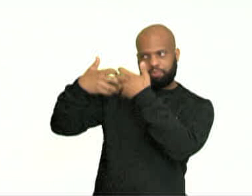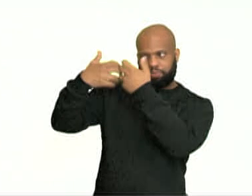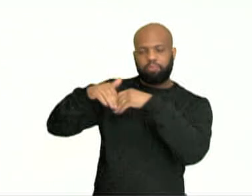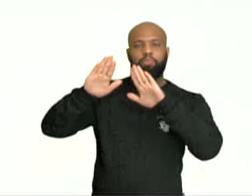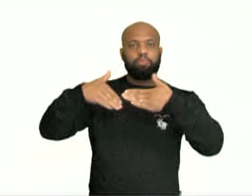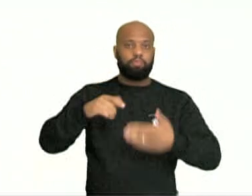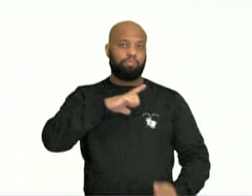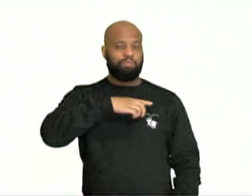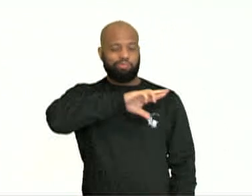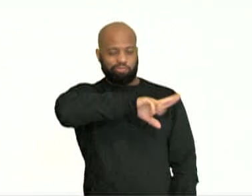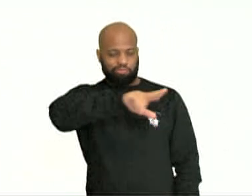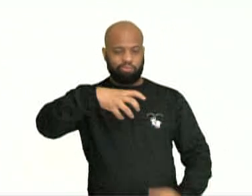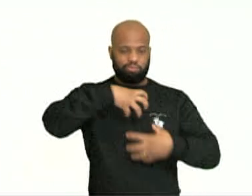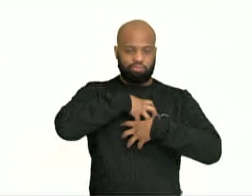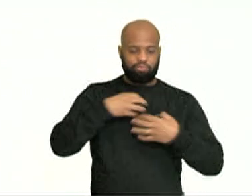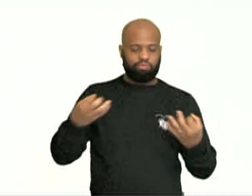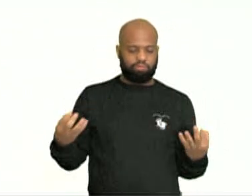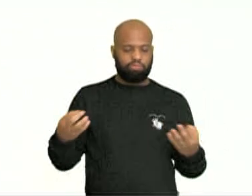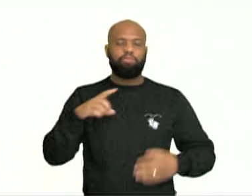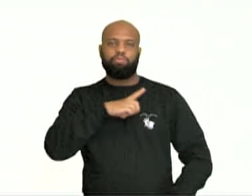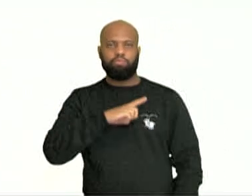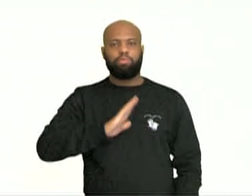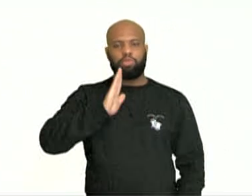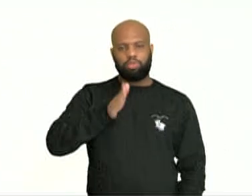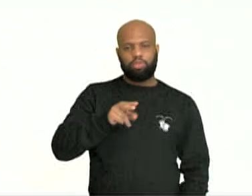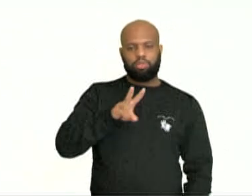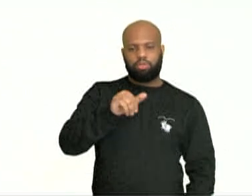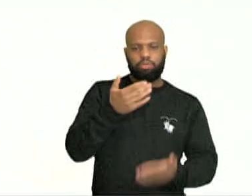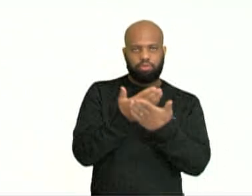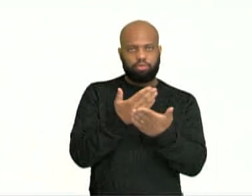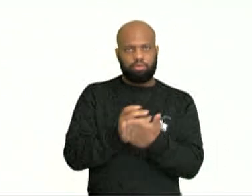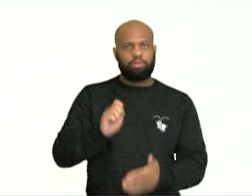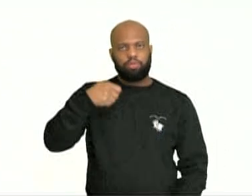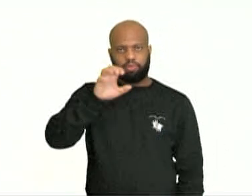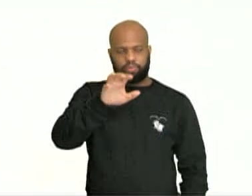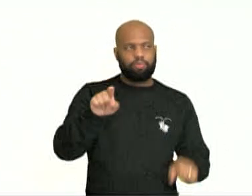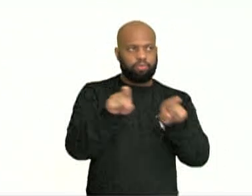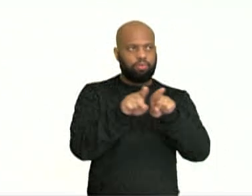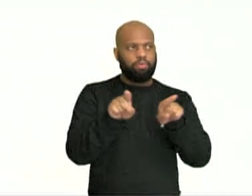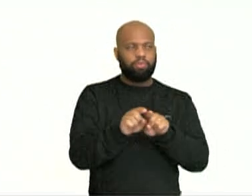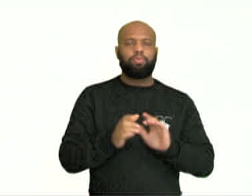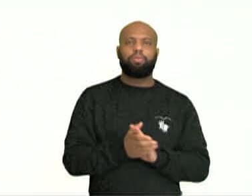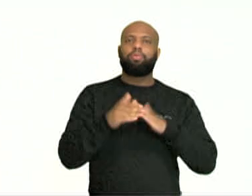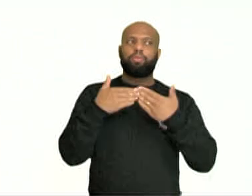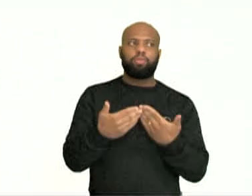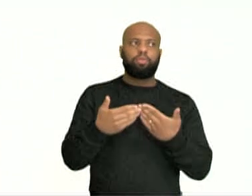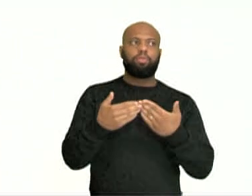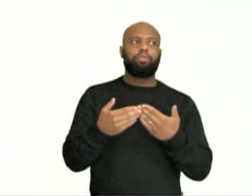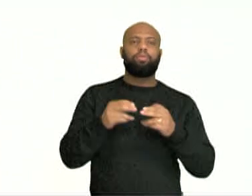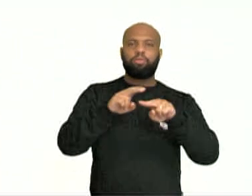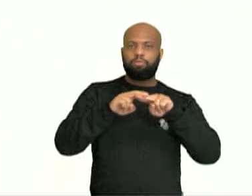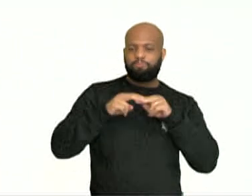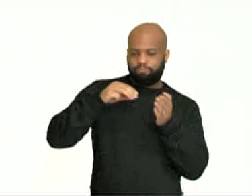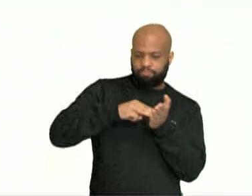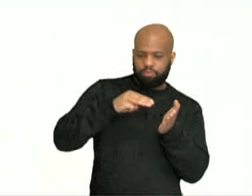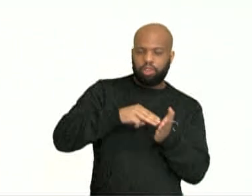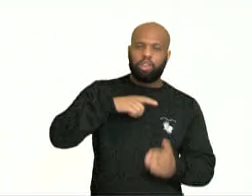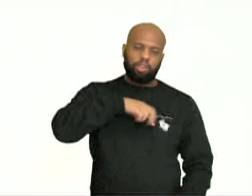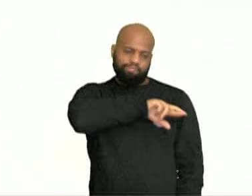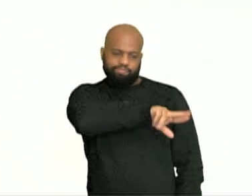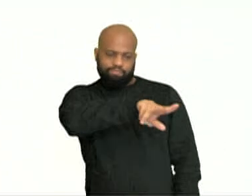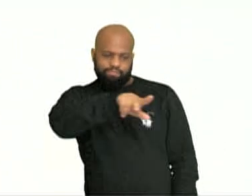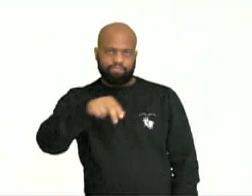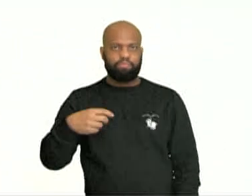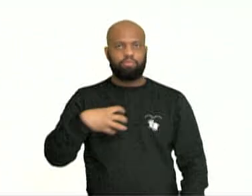temos diversas modalidades de yoga, nós já vamos conversar um pouquinho mais sobre isso. E por ele englobar diversas